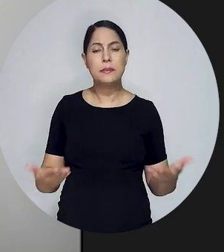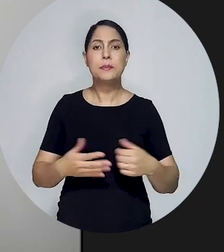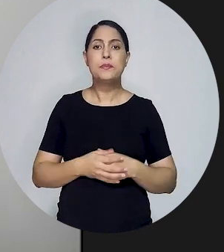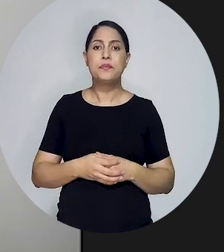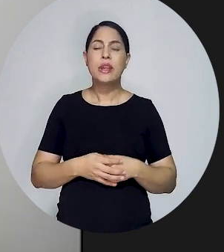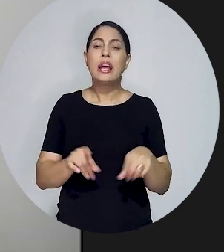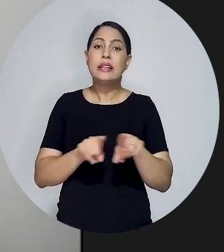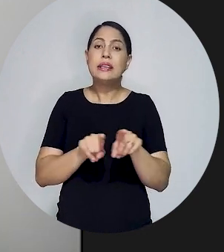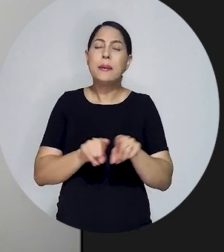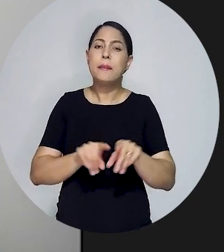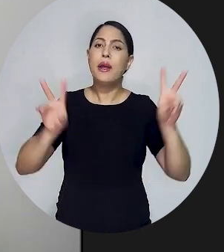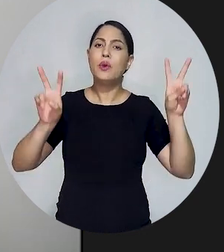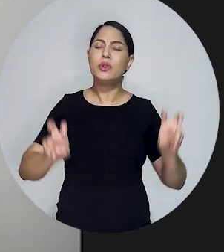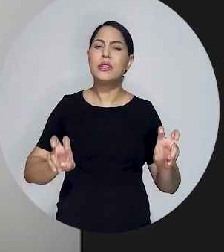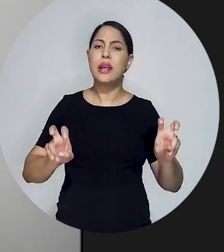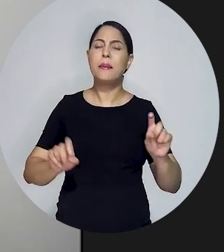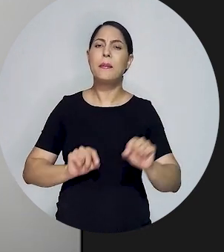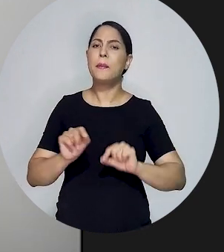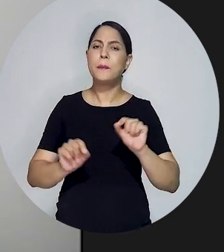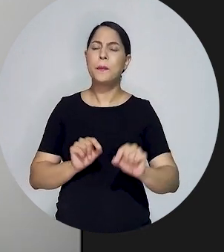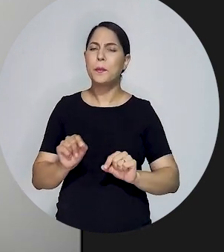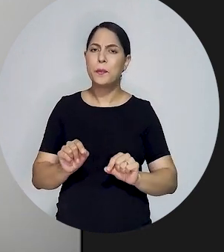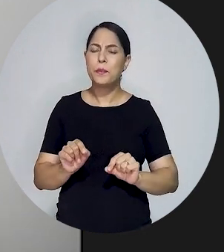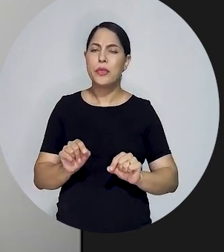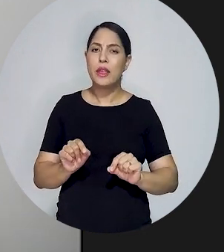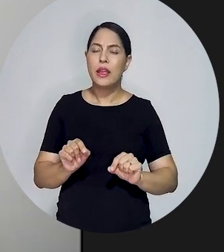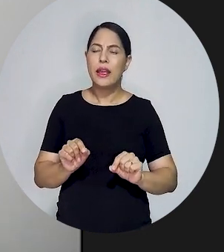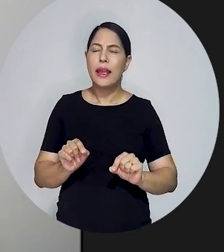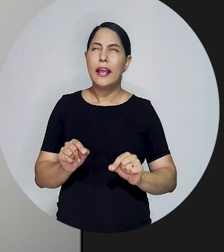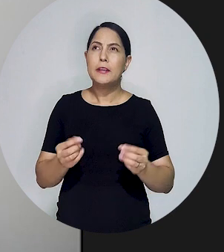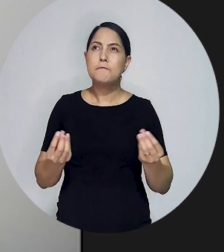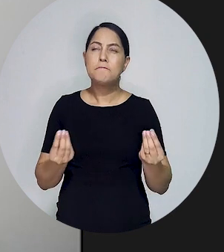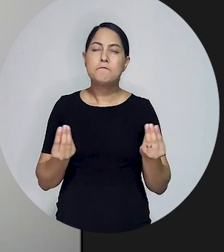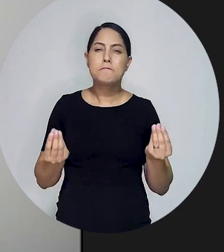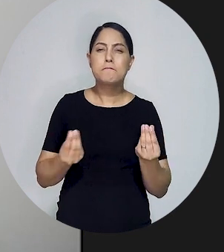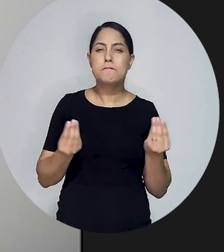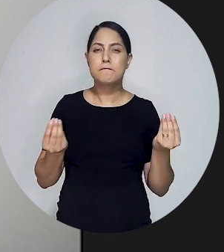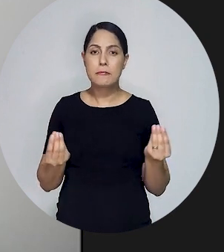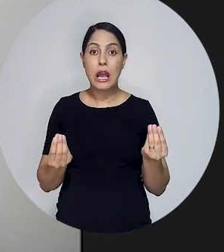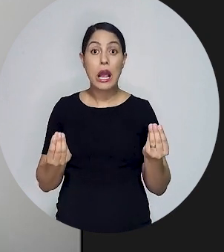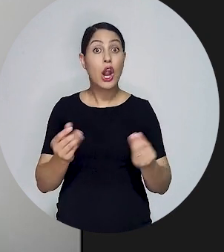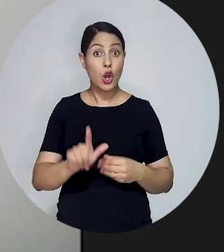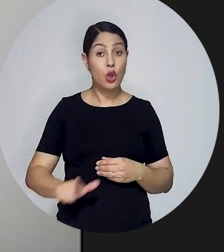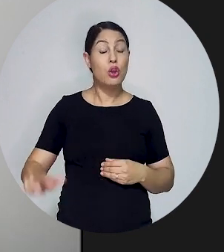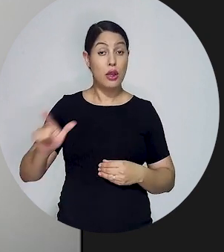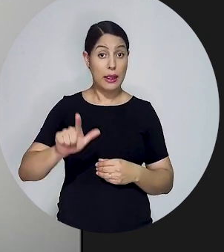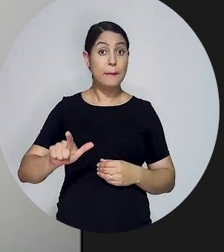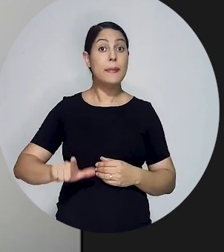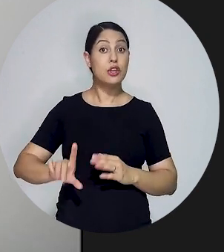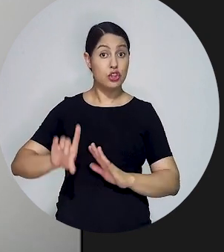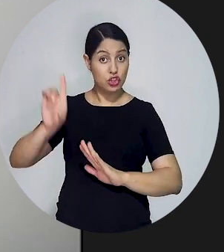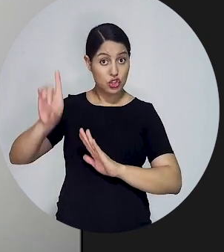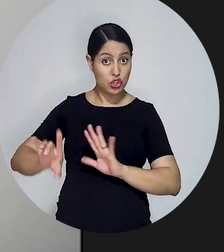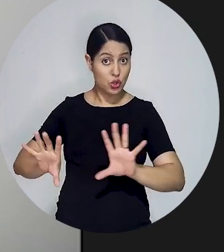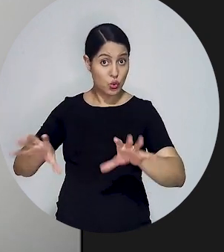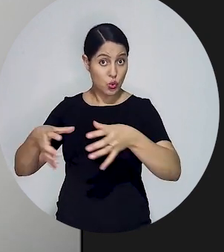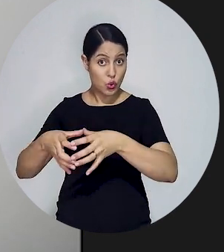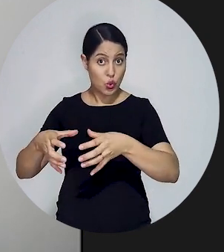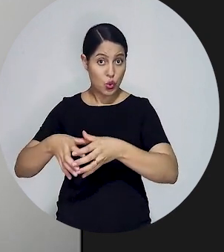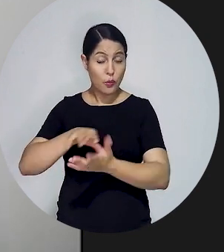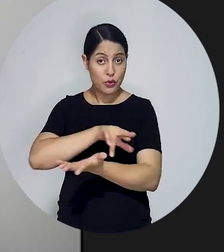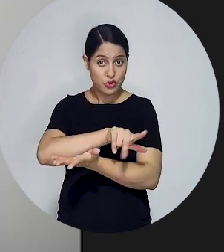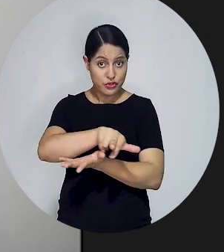uma demanda que foi trazida no encontro é justamente a questão de que haja uma recomendação para